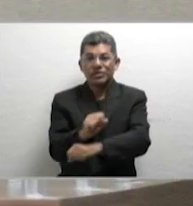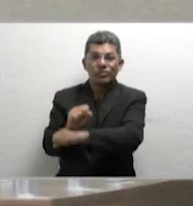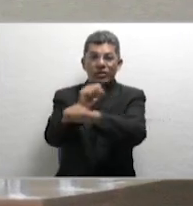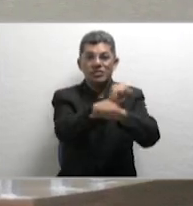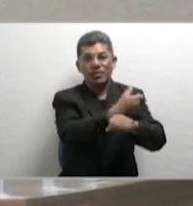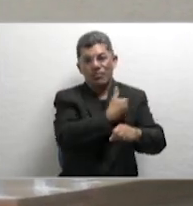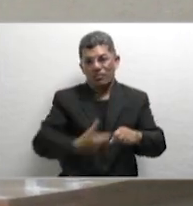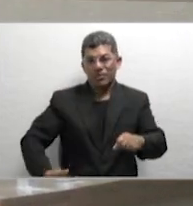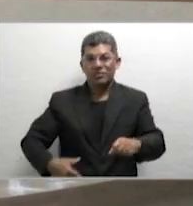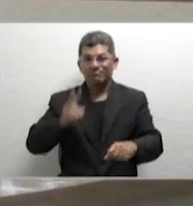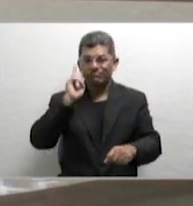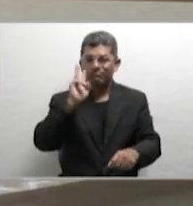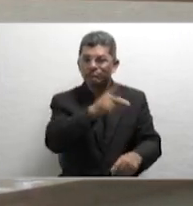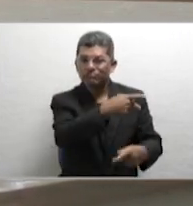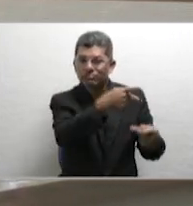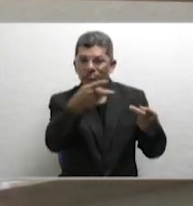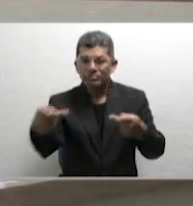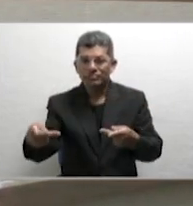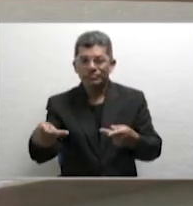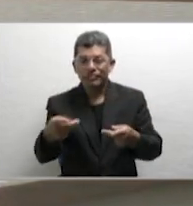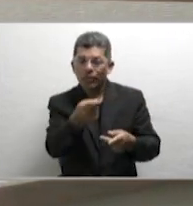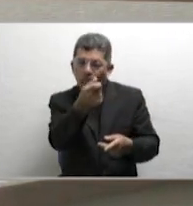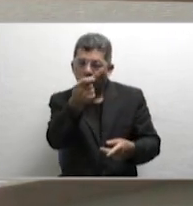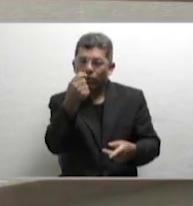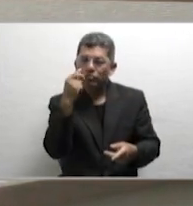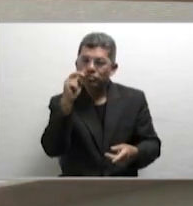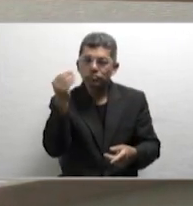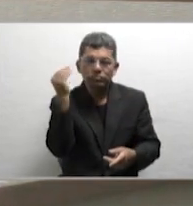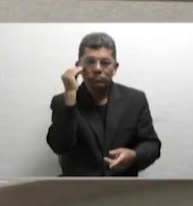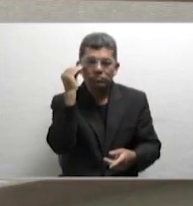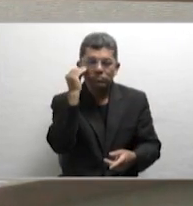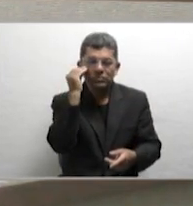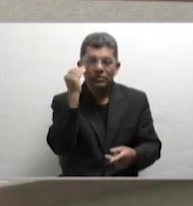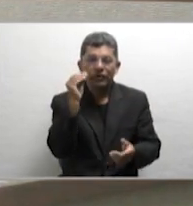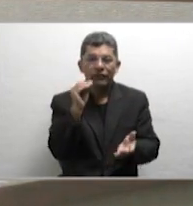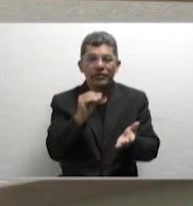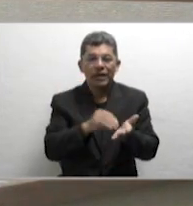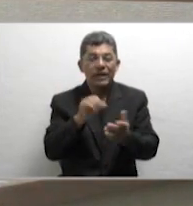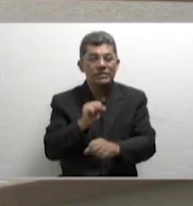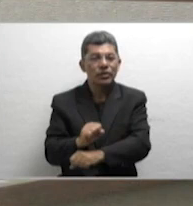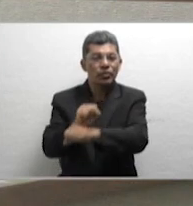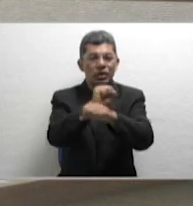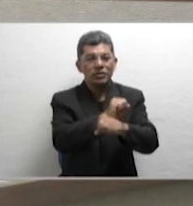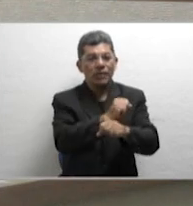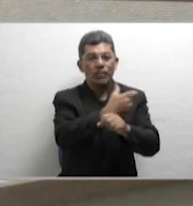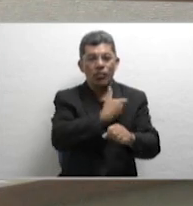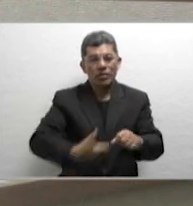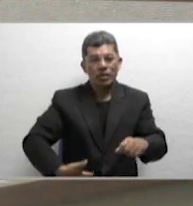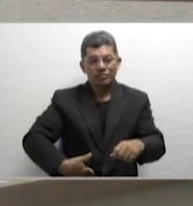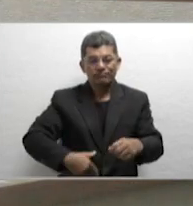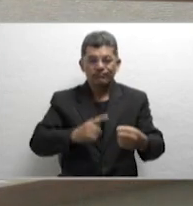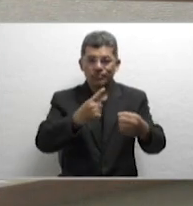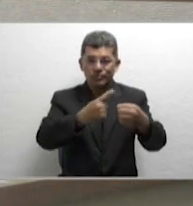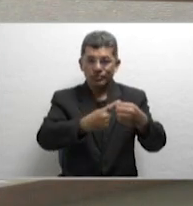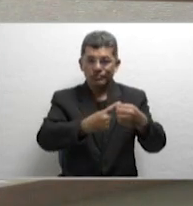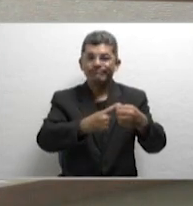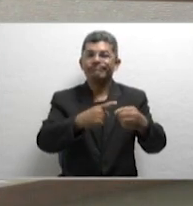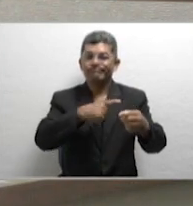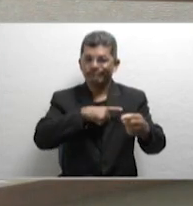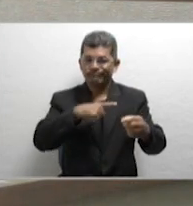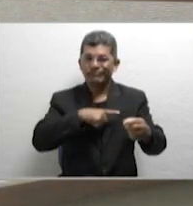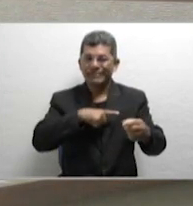pública. Tenho acompanhado um pouco o cenário da segurança pública e verificado que o município de Iranduba tem